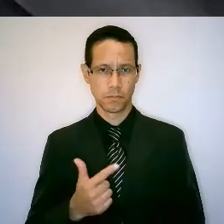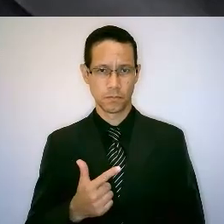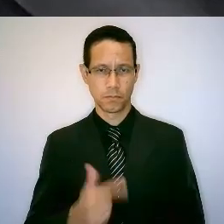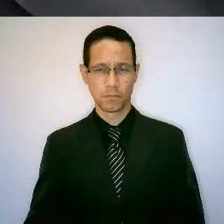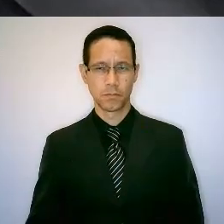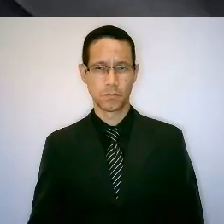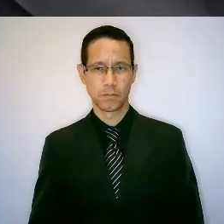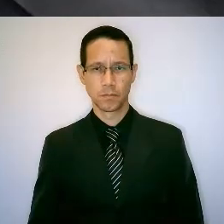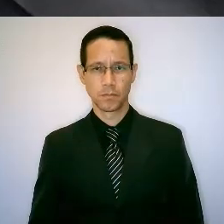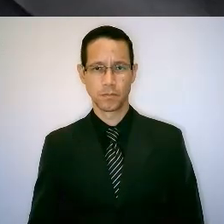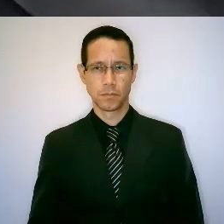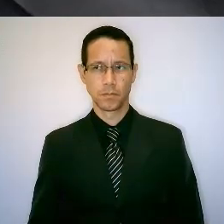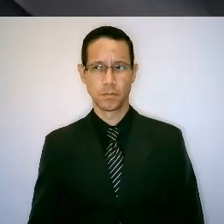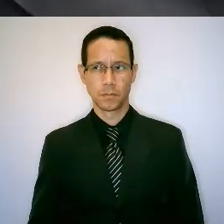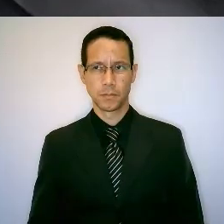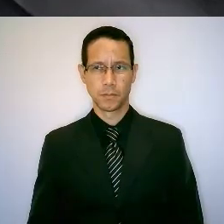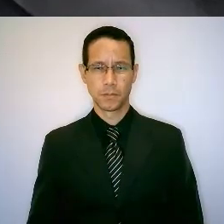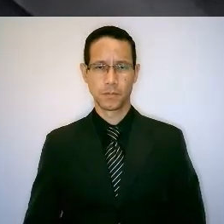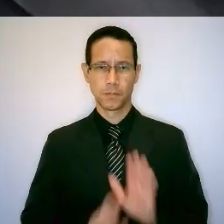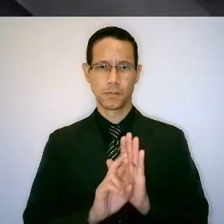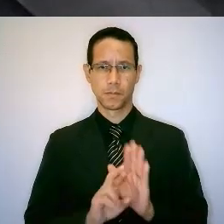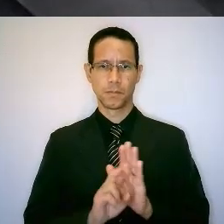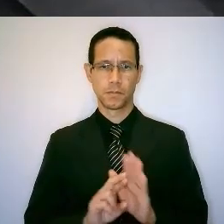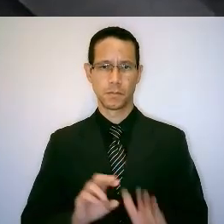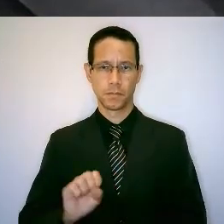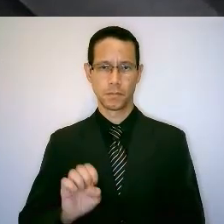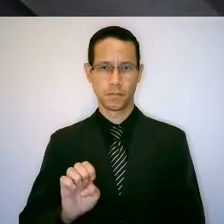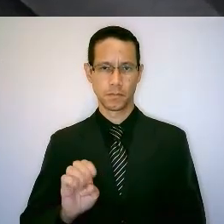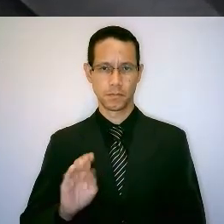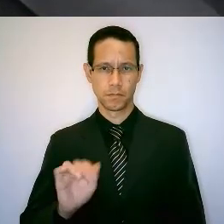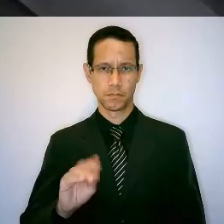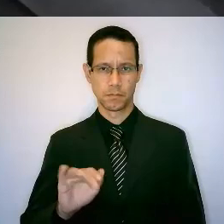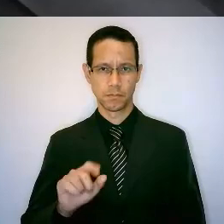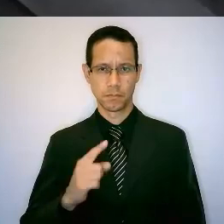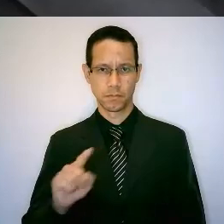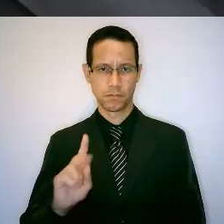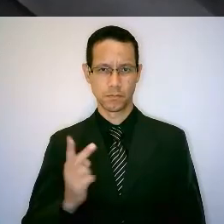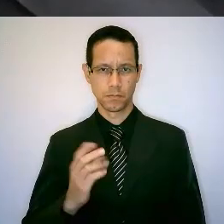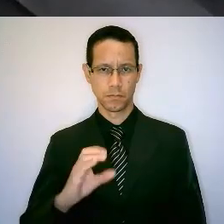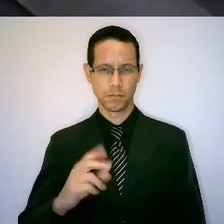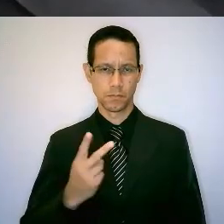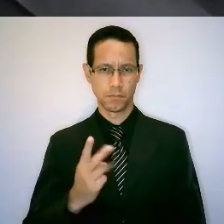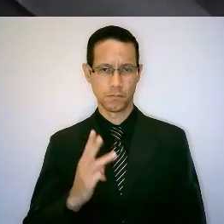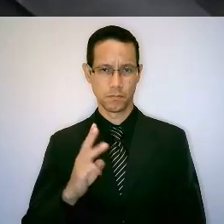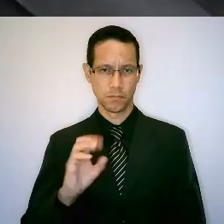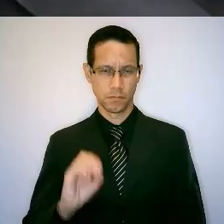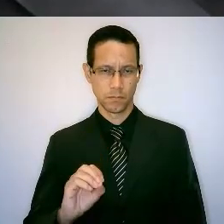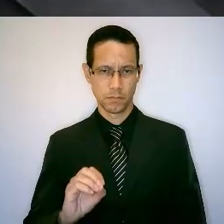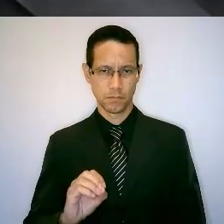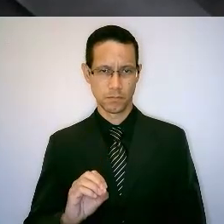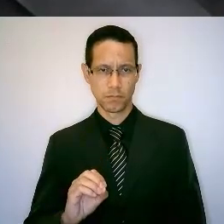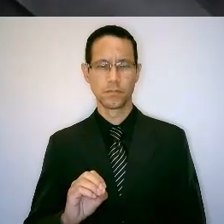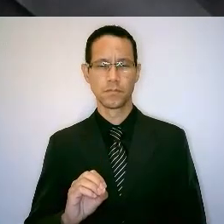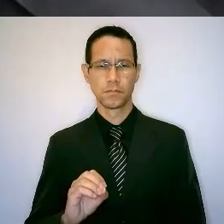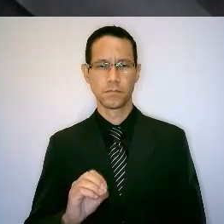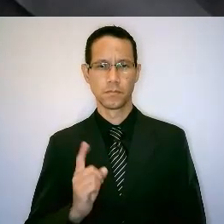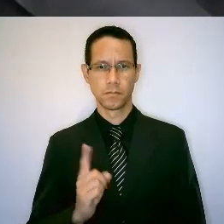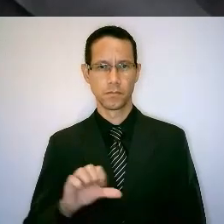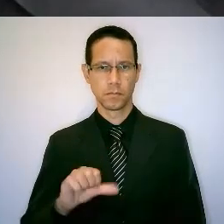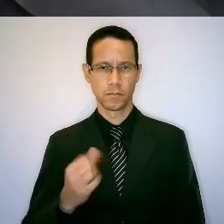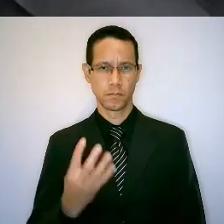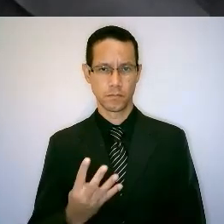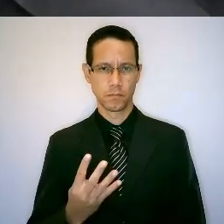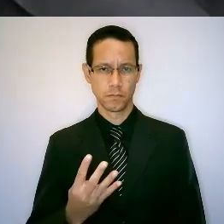ela teria o ministro Sebastião Rei Junior no HC 230 194 origem no Espírito Santo